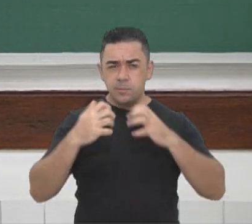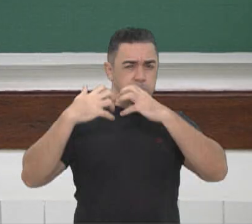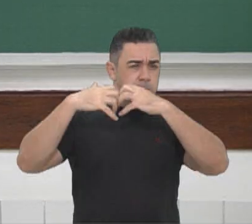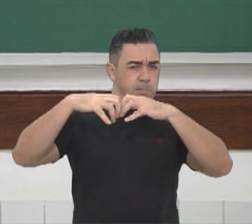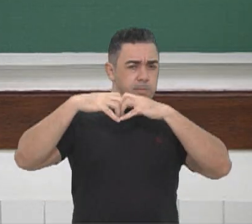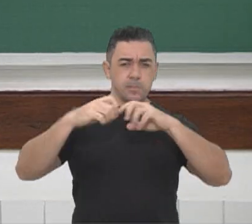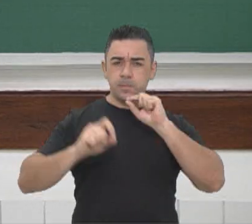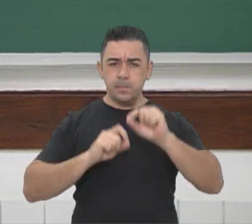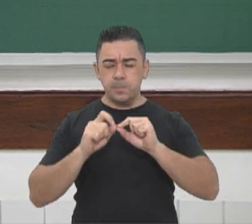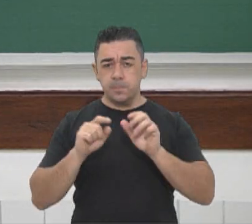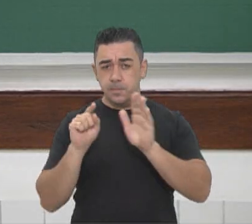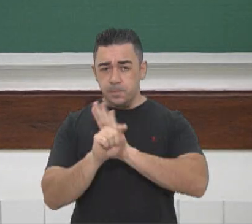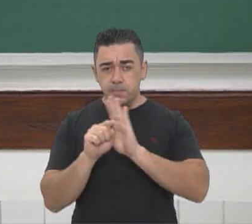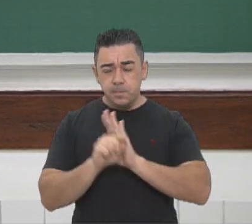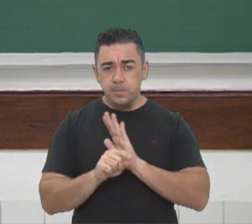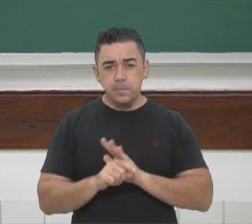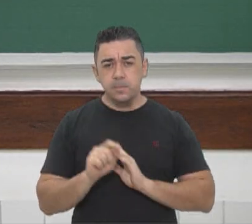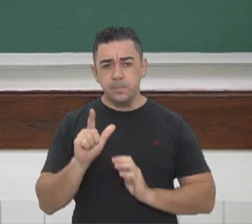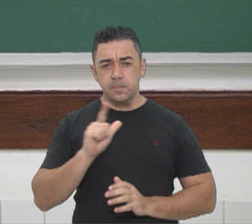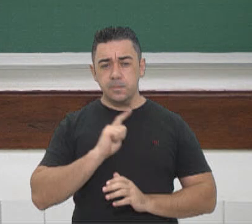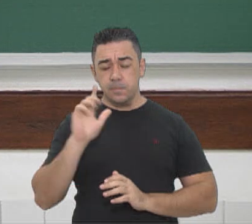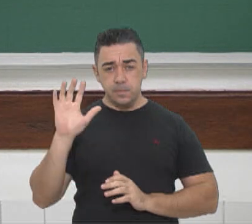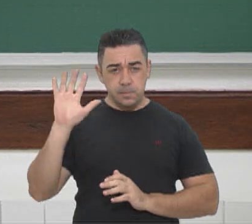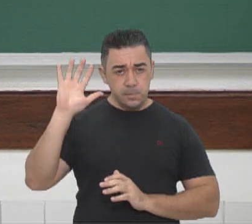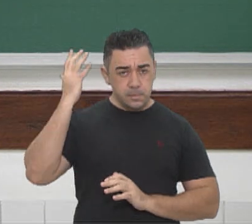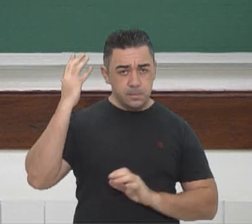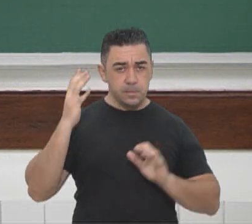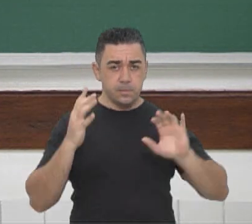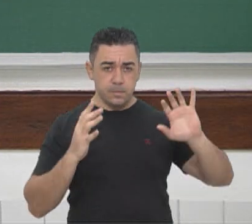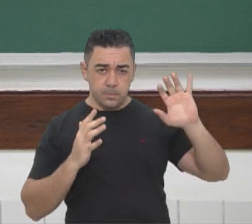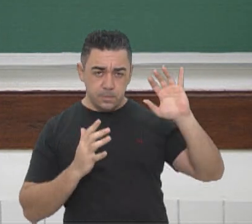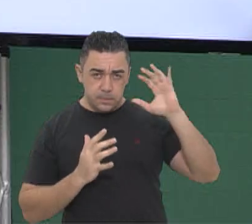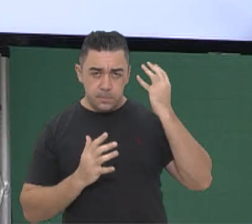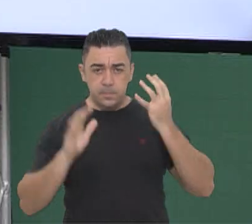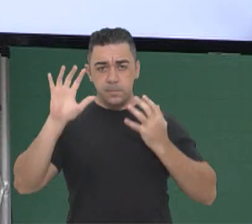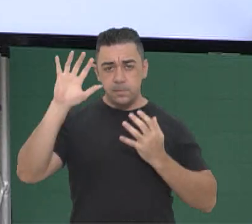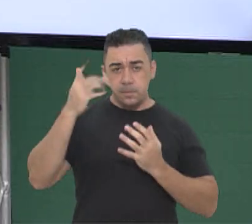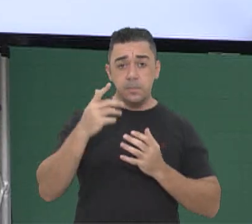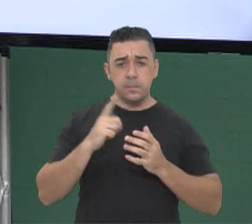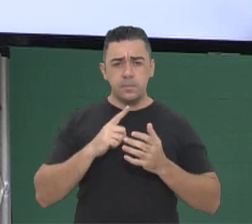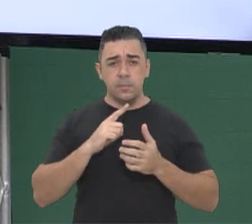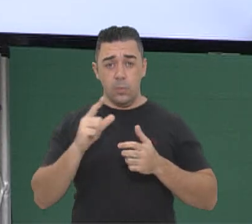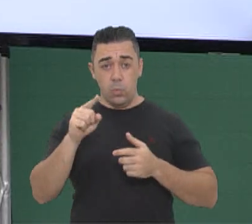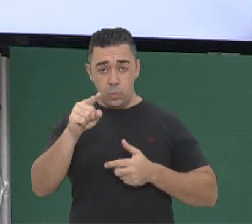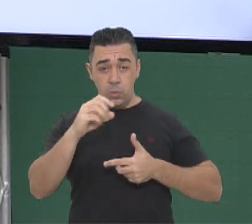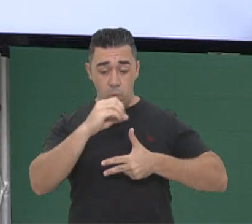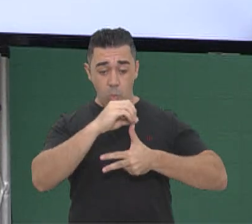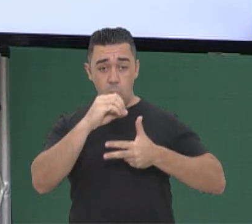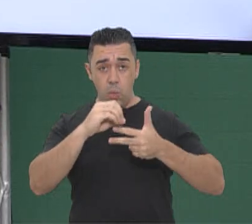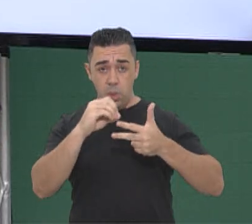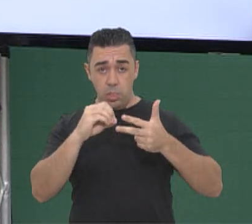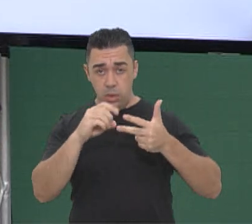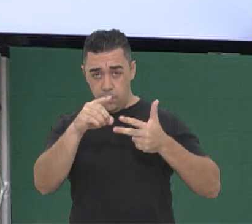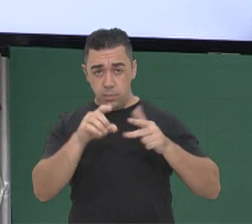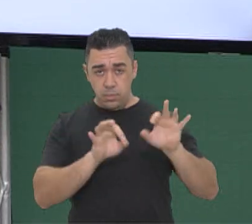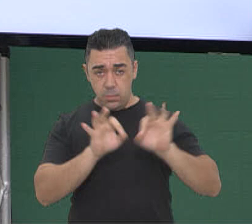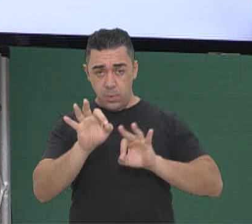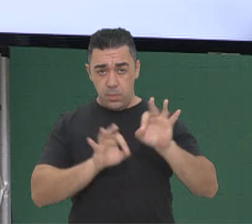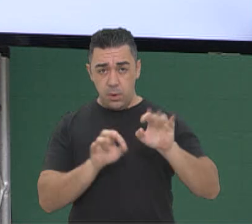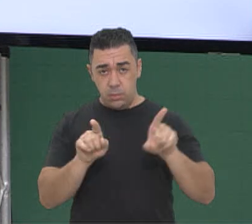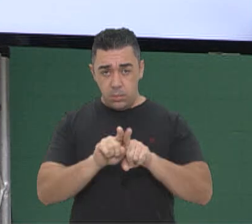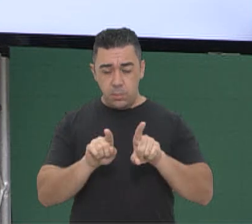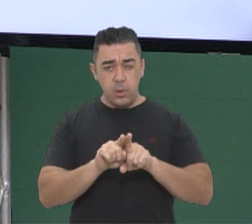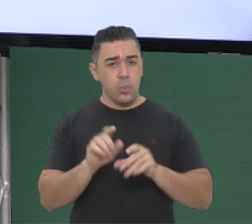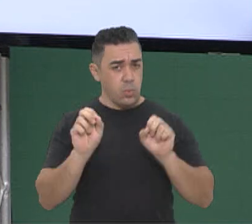algumas questões que apareceram, por exemplo, no Enem, o Exame Nacional do Ensino Médio, para você ir se preparando também,